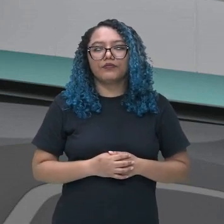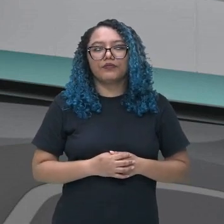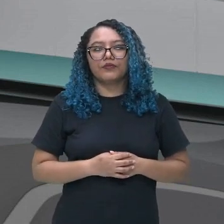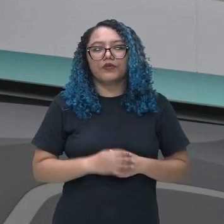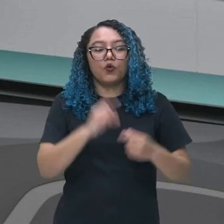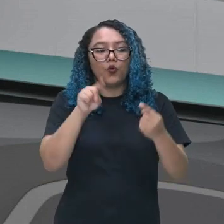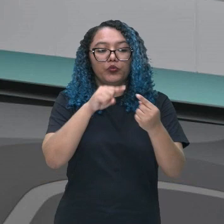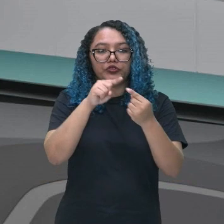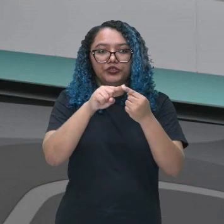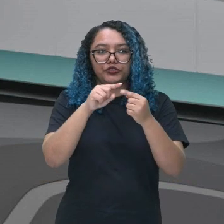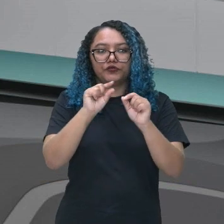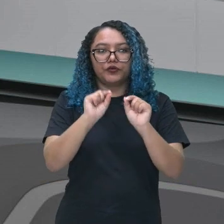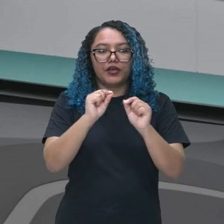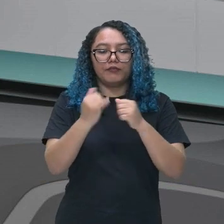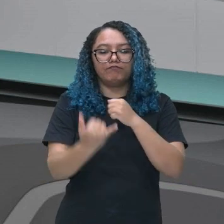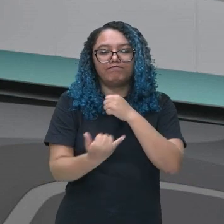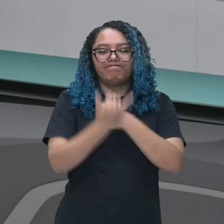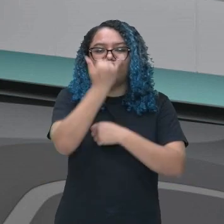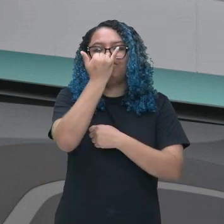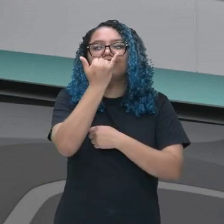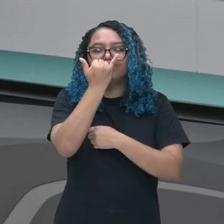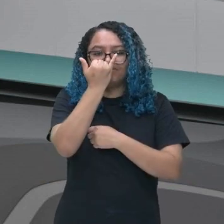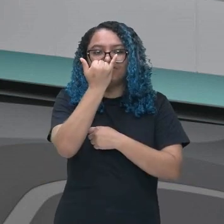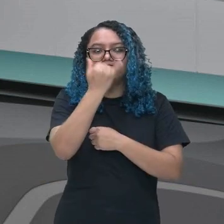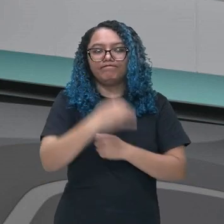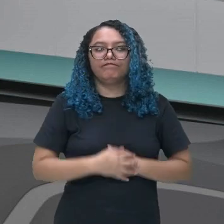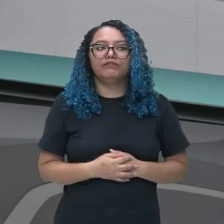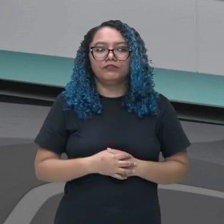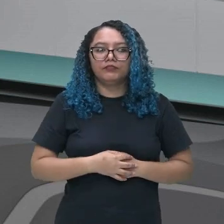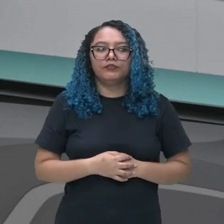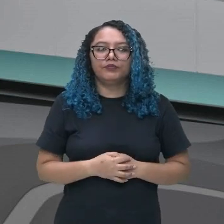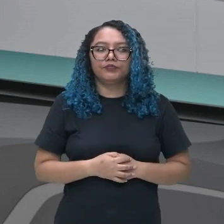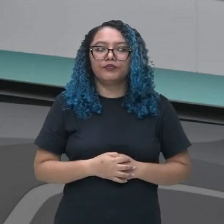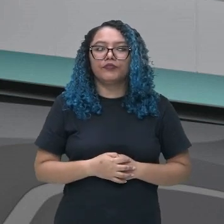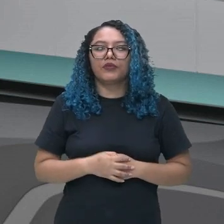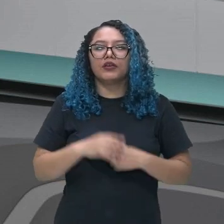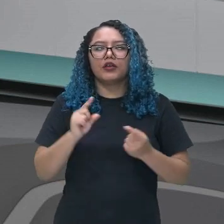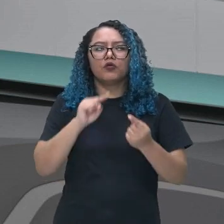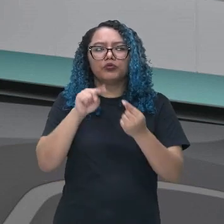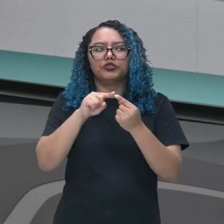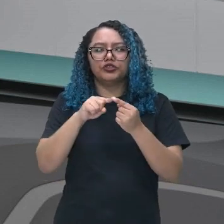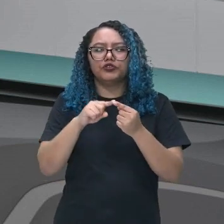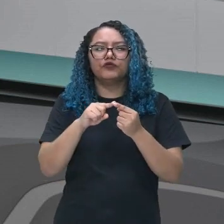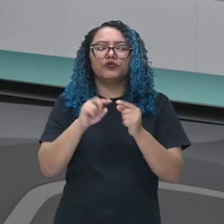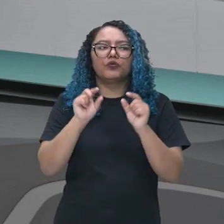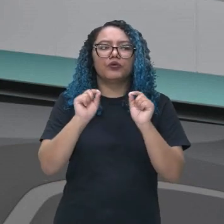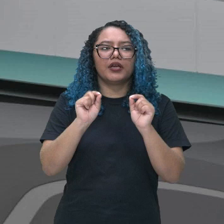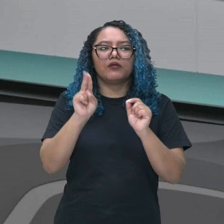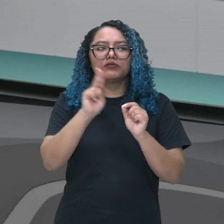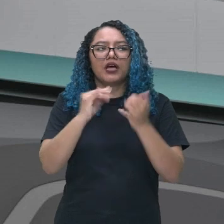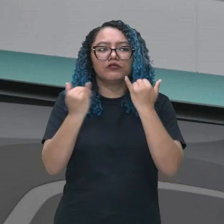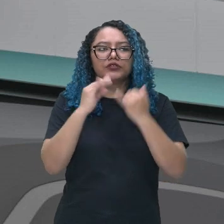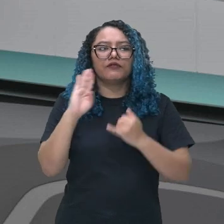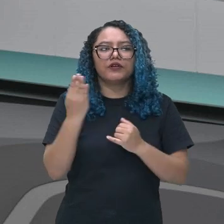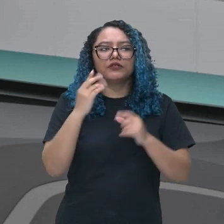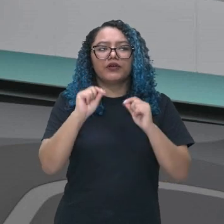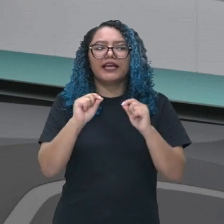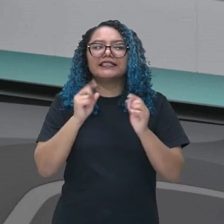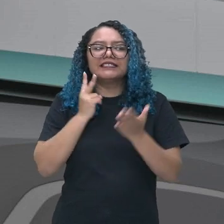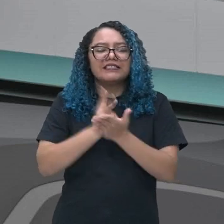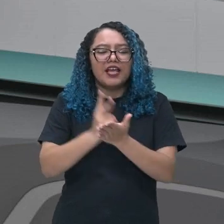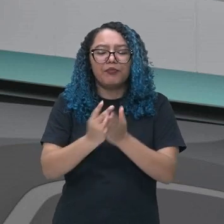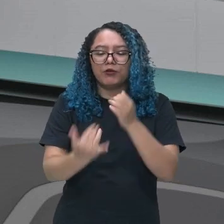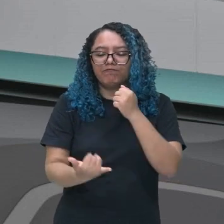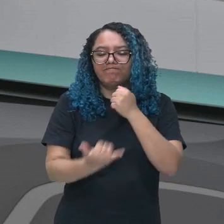enganar. Vejam, que a intenção de utilizar uma notícia falsa é sempre de enganar, levar ao